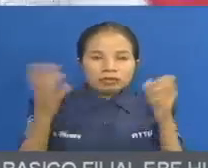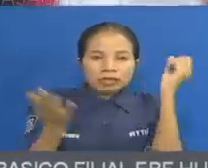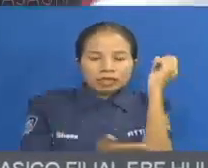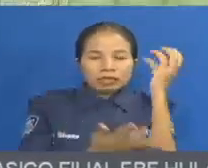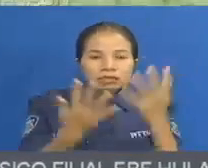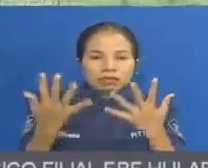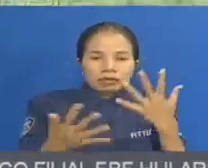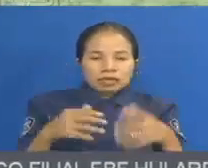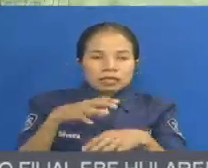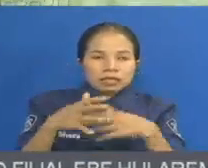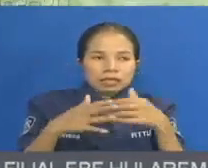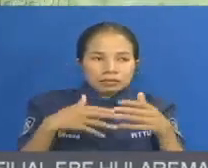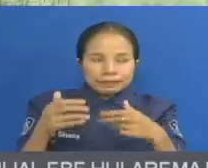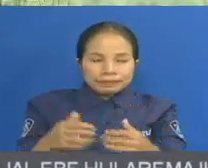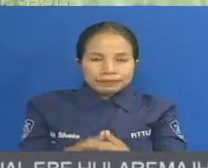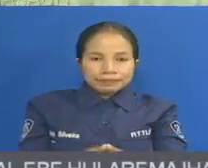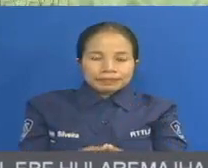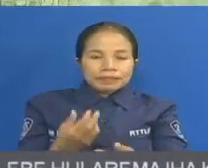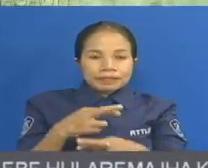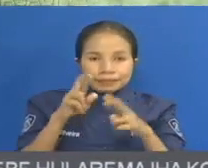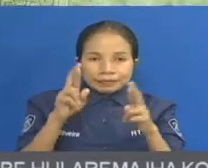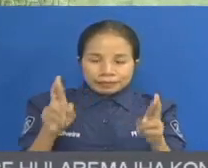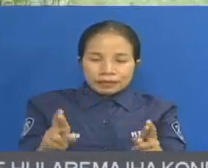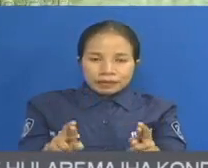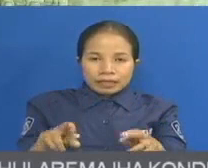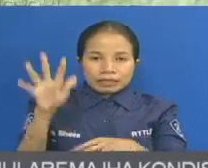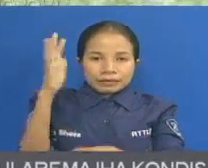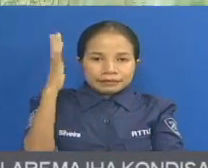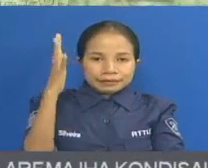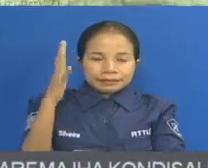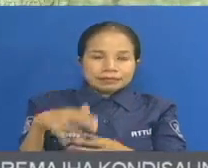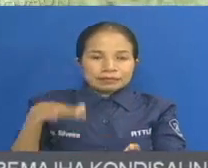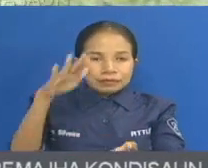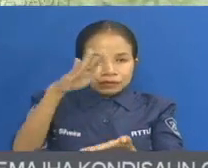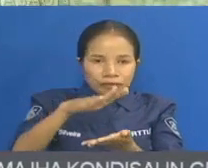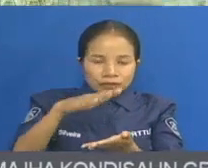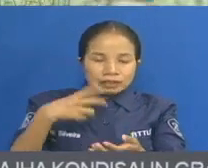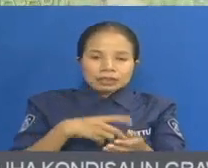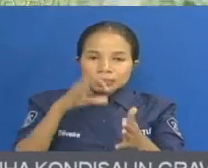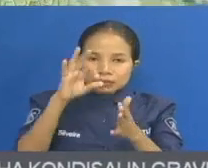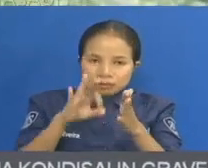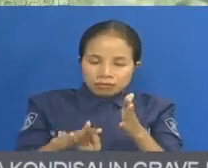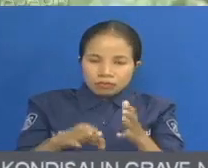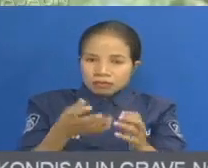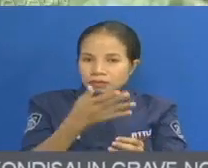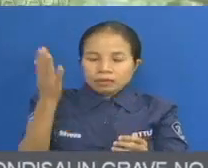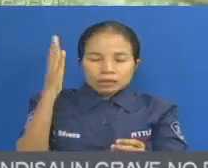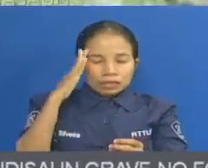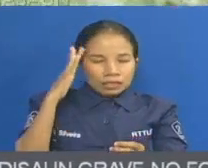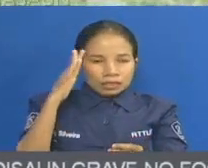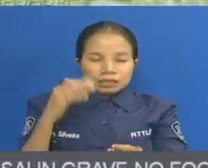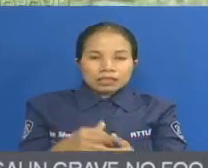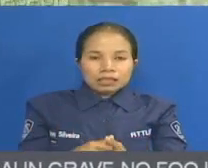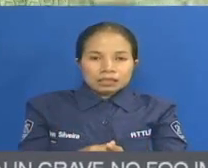sunurai arviro ai ua nini a resultado kata ai ua sira nebe ke itakuda itabot sira hatene e a